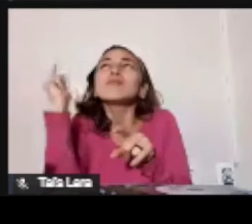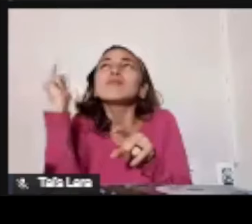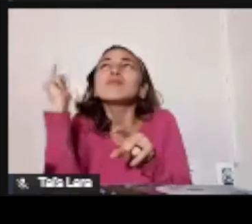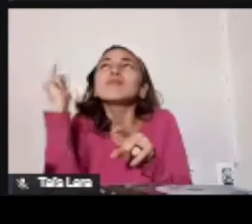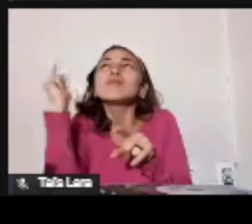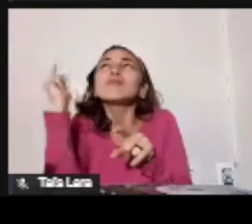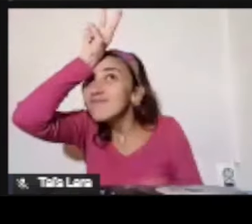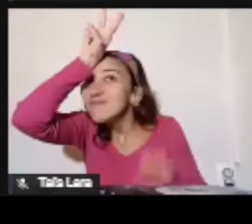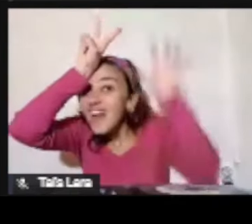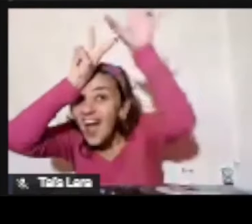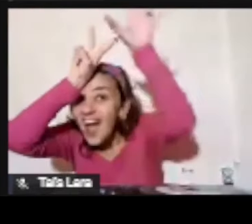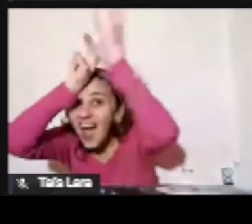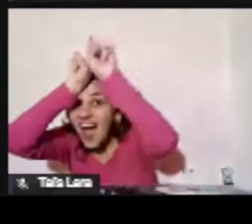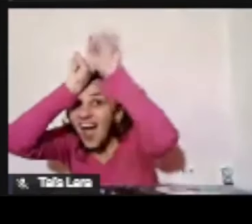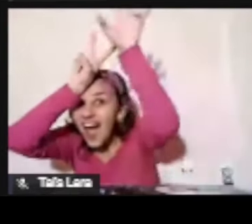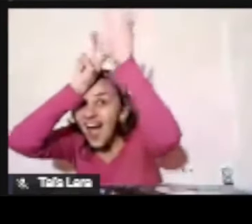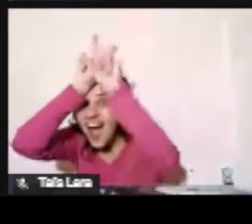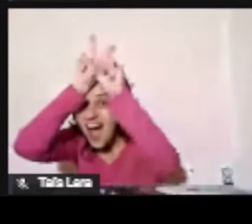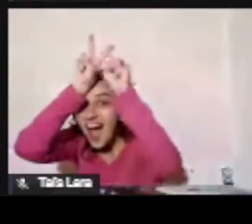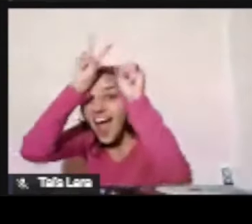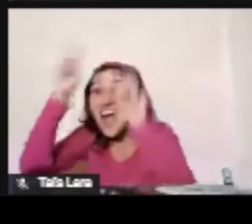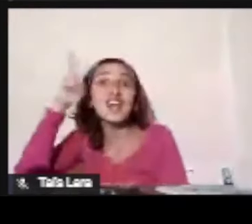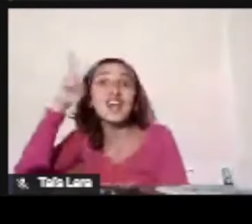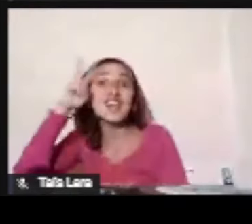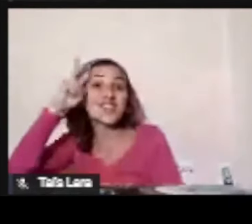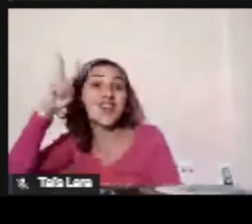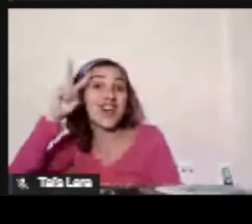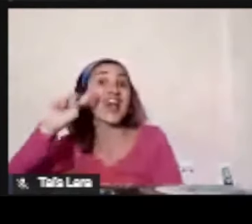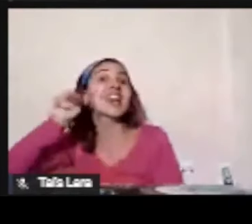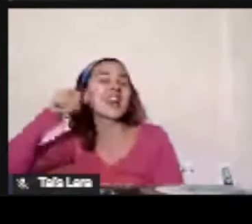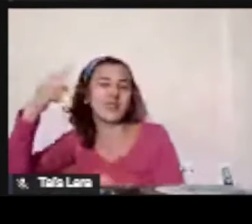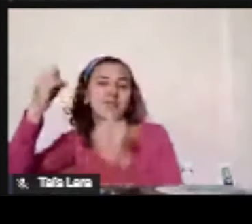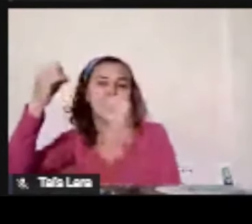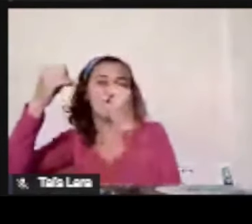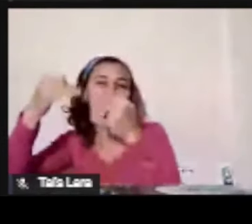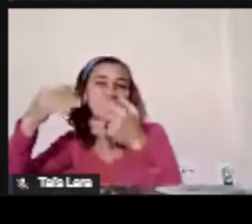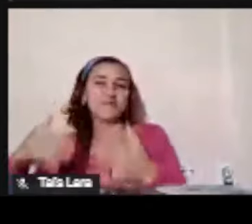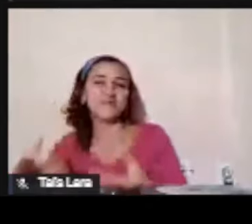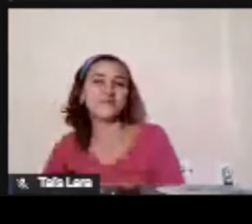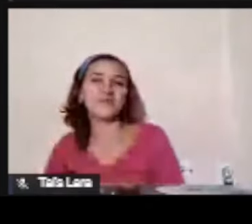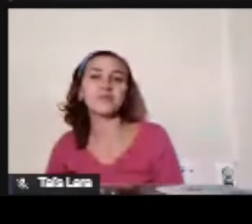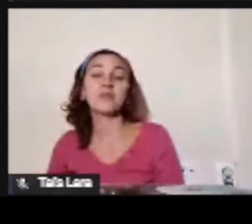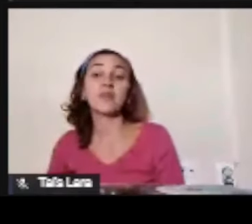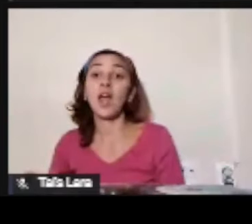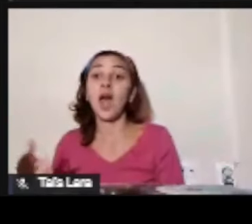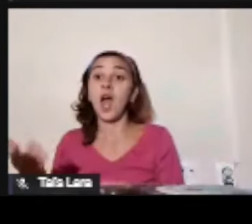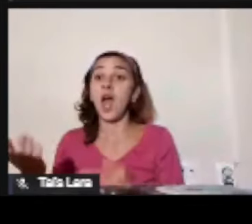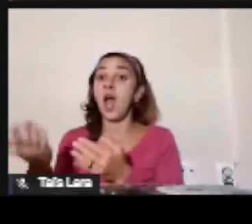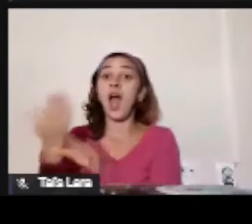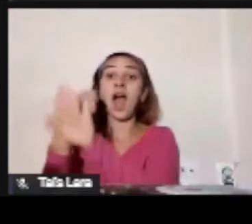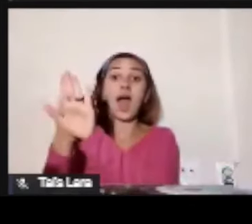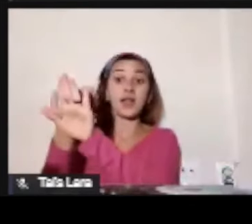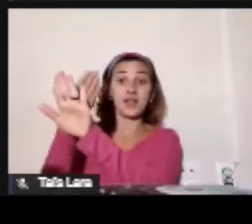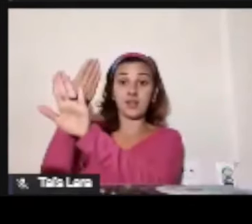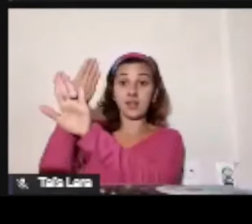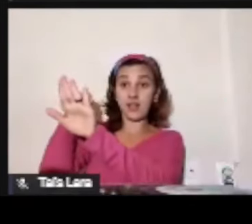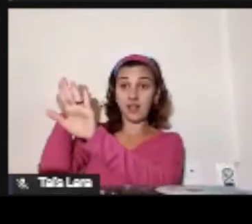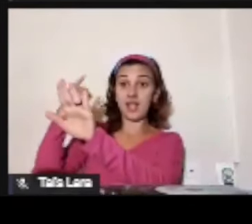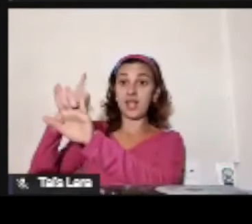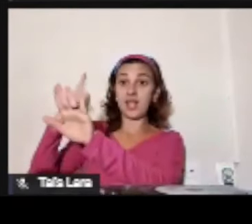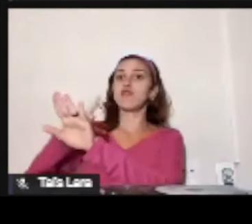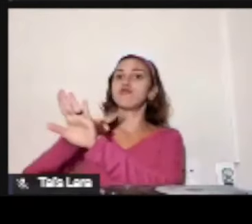Depois a gente vai falar um pouco mais sobre ela. Ao fundo, temos aqui